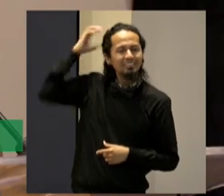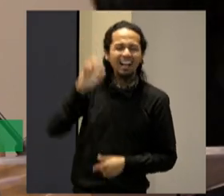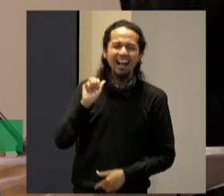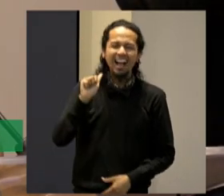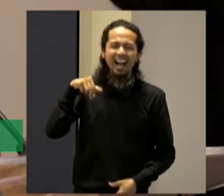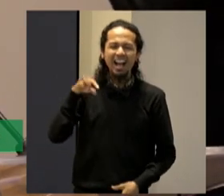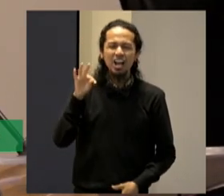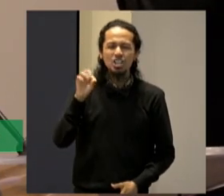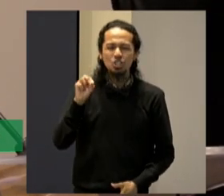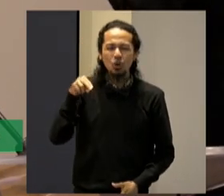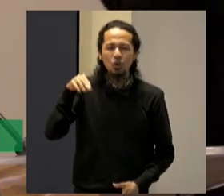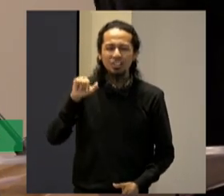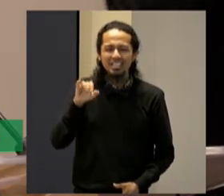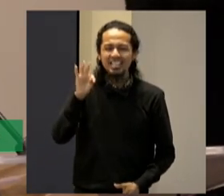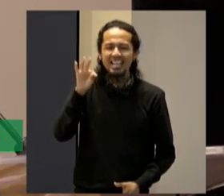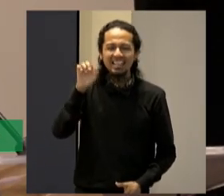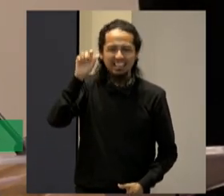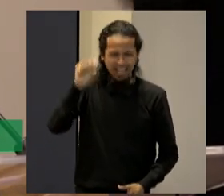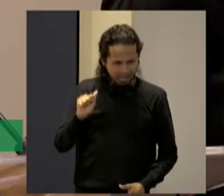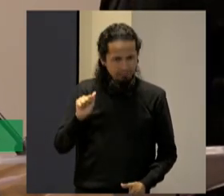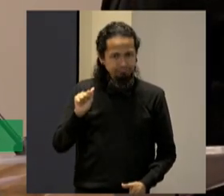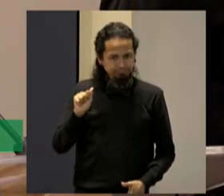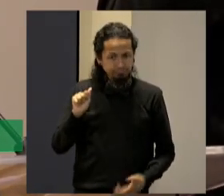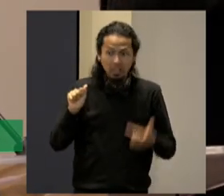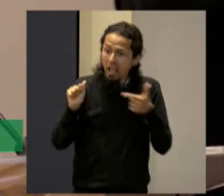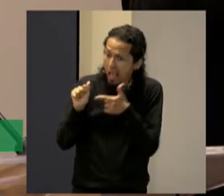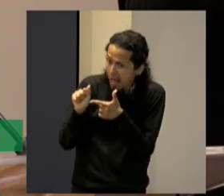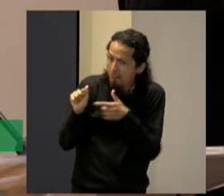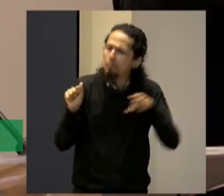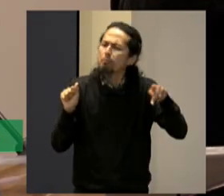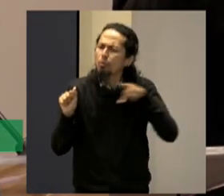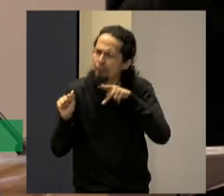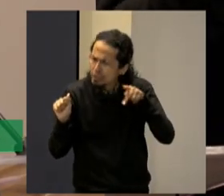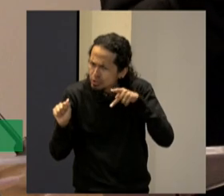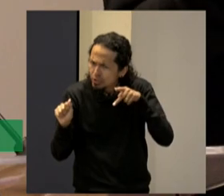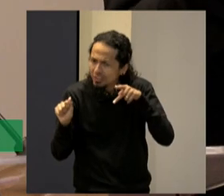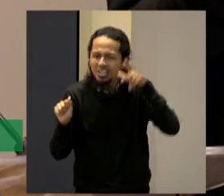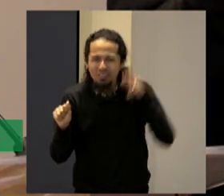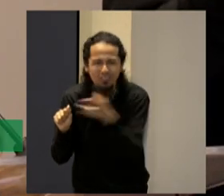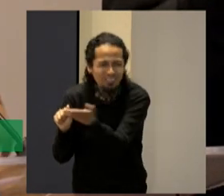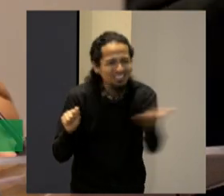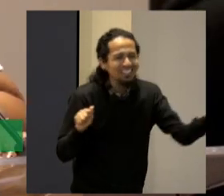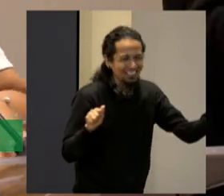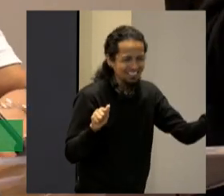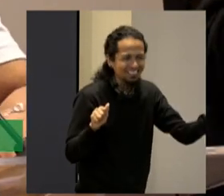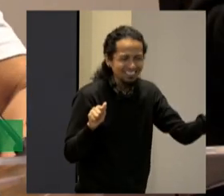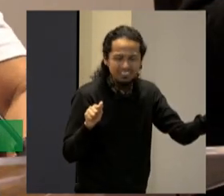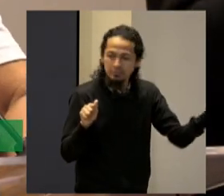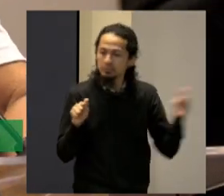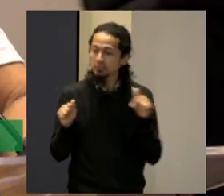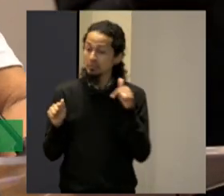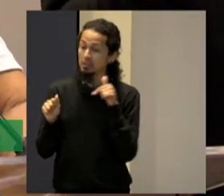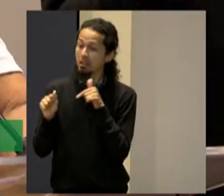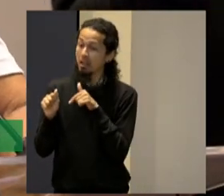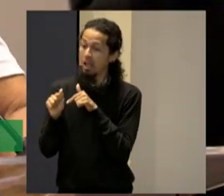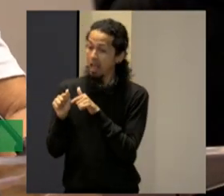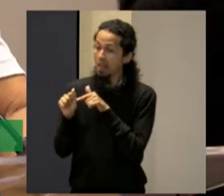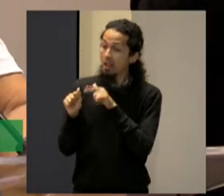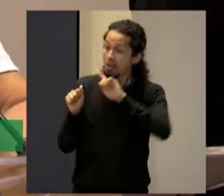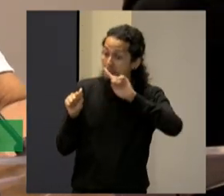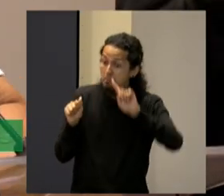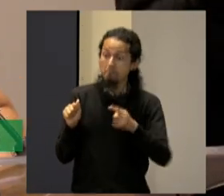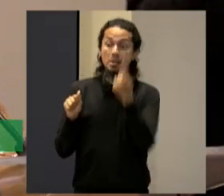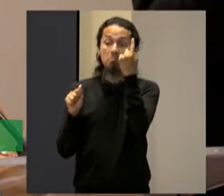que todos nós dessa rede somos. Antonieta foi professora. E foi uma professora que, a primeira por